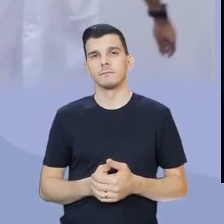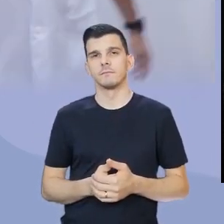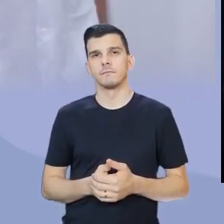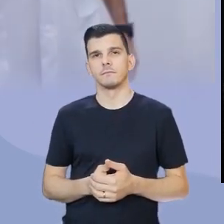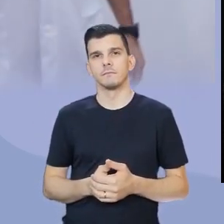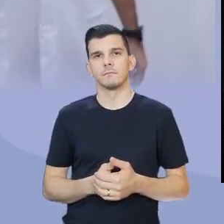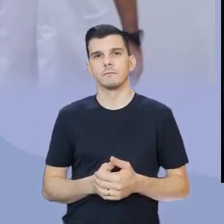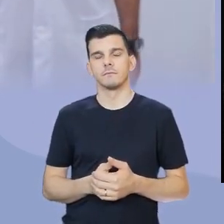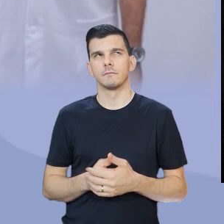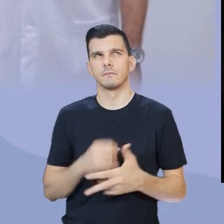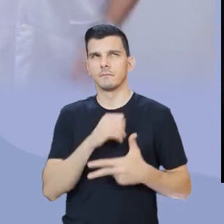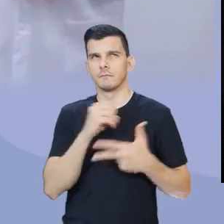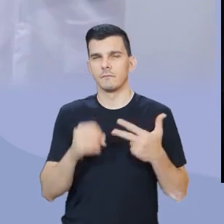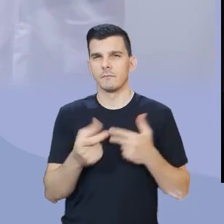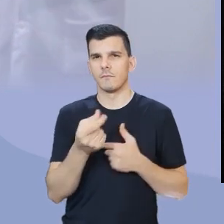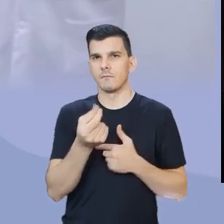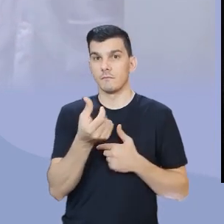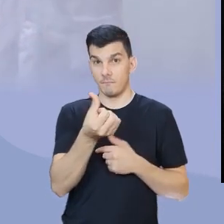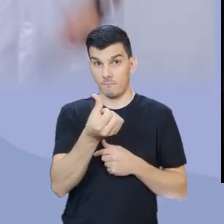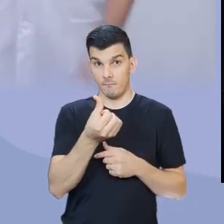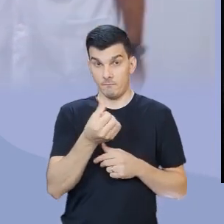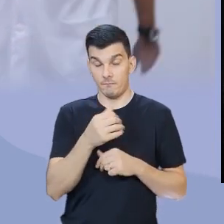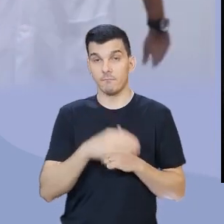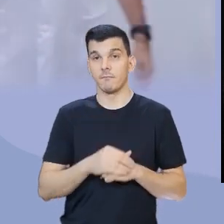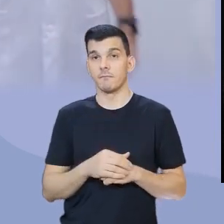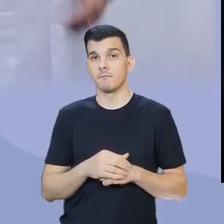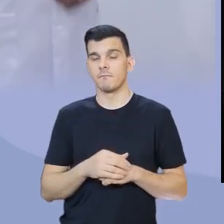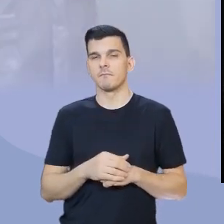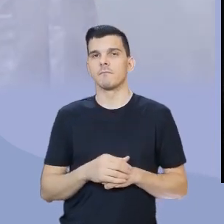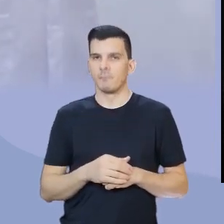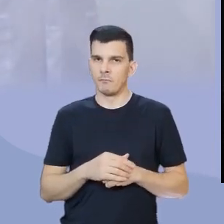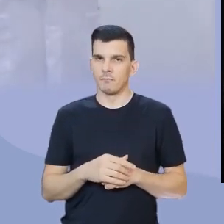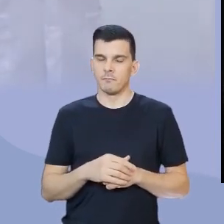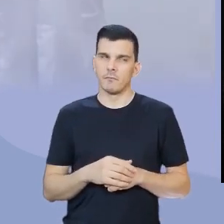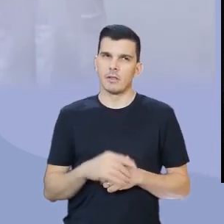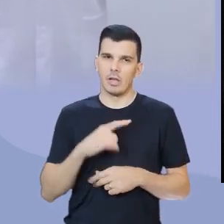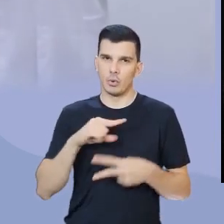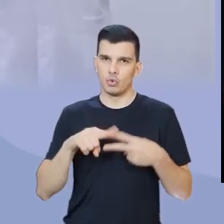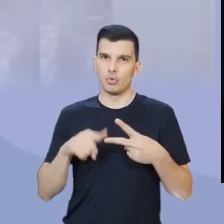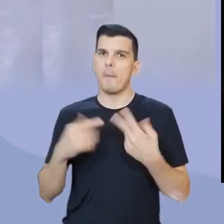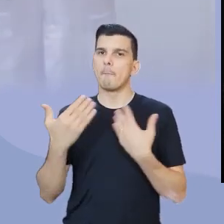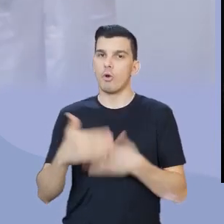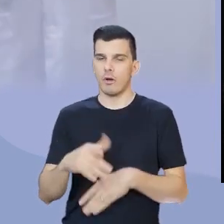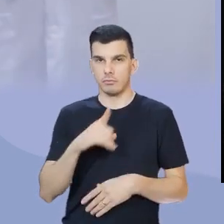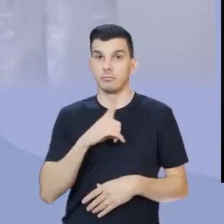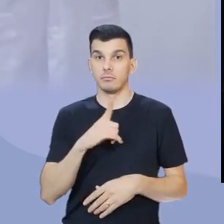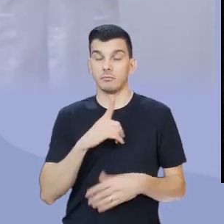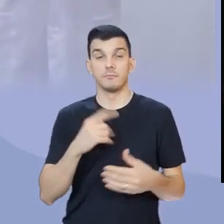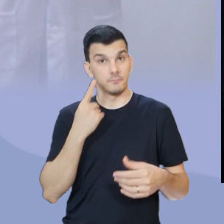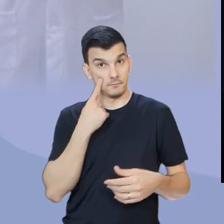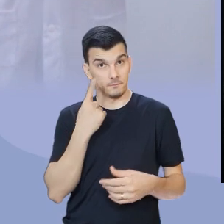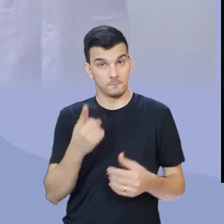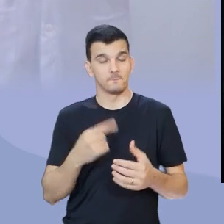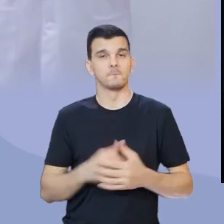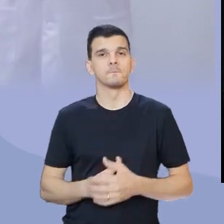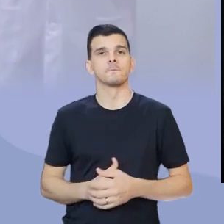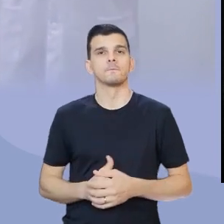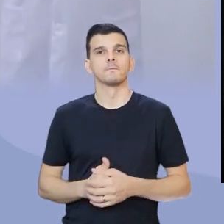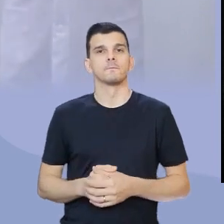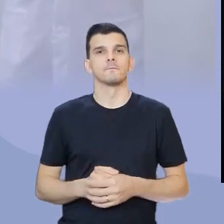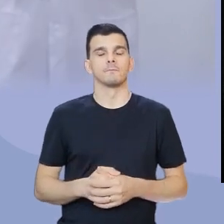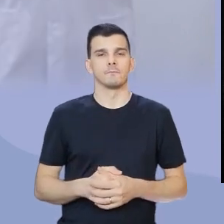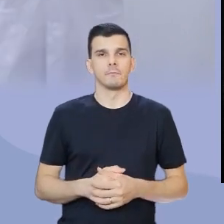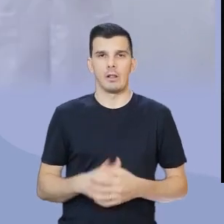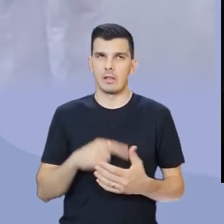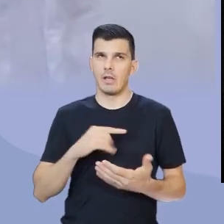caiu no Enem 2016, que teve uma segunda aplicação, né? Nesse ano foi feito um Enem em novembro e foi feito um Enem em dezembro. Tivemos